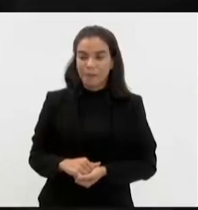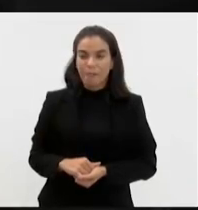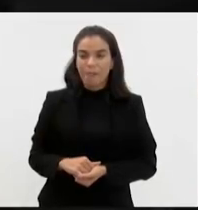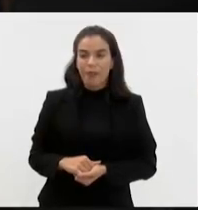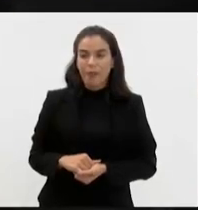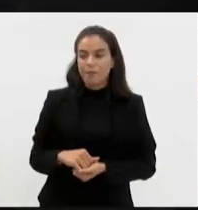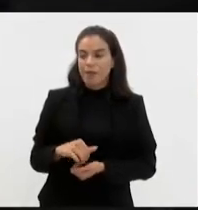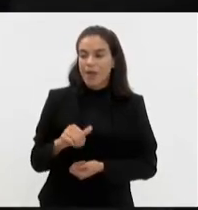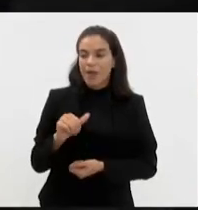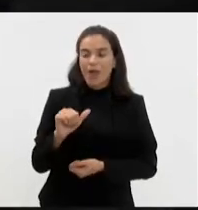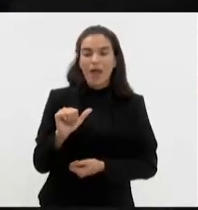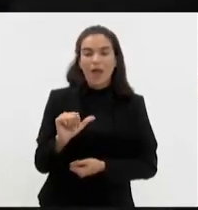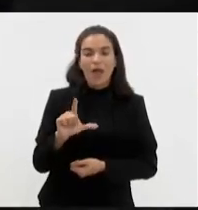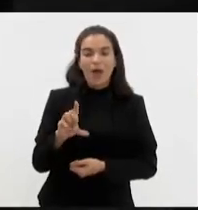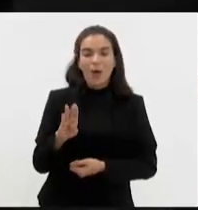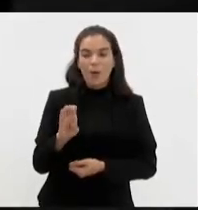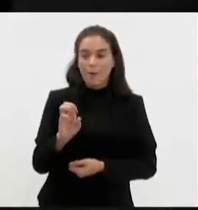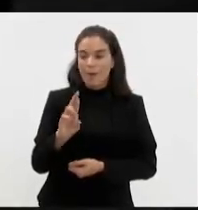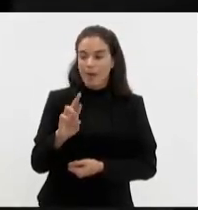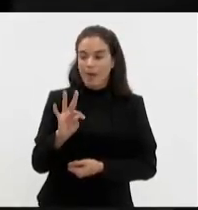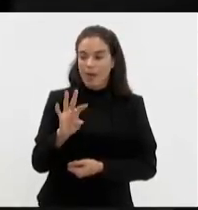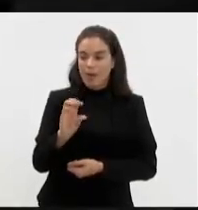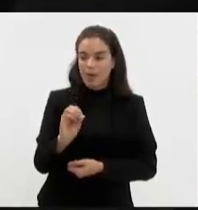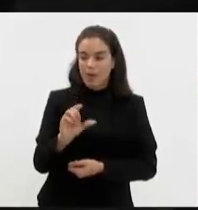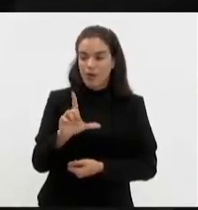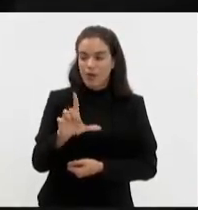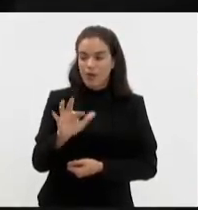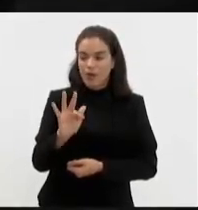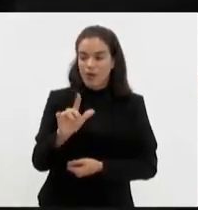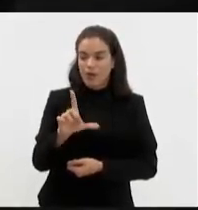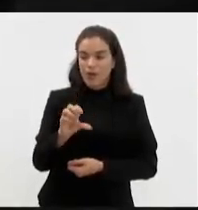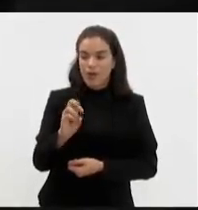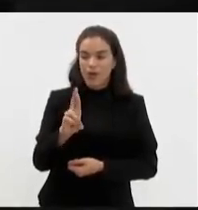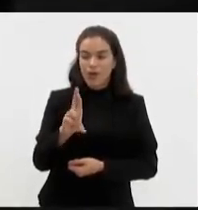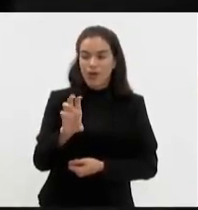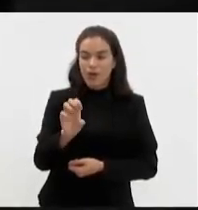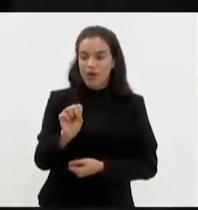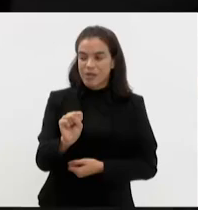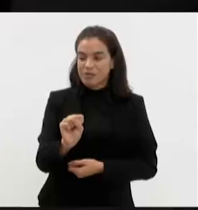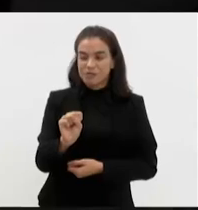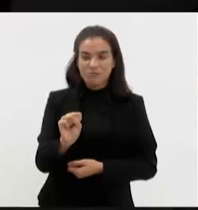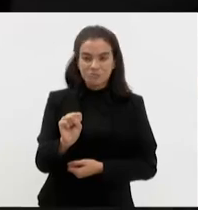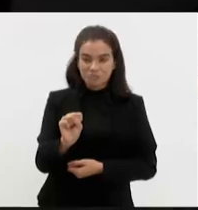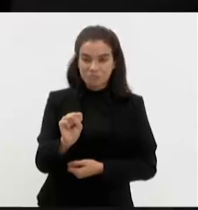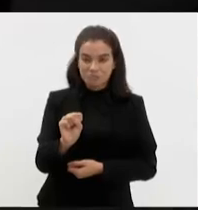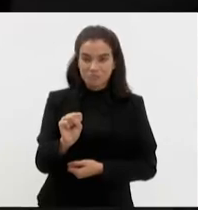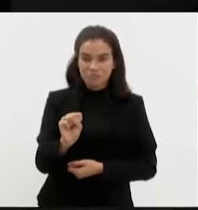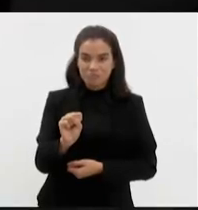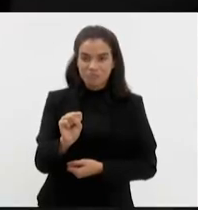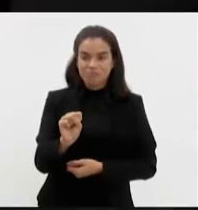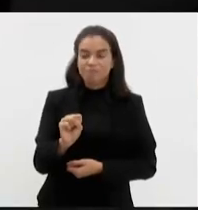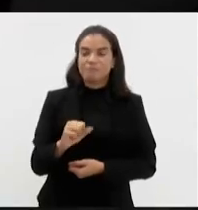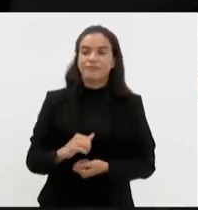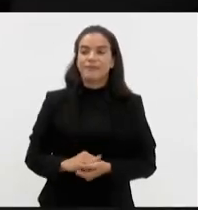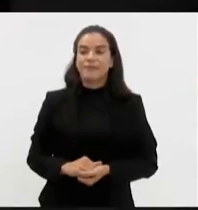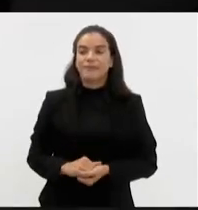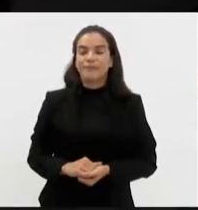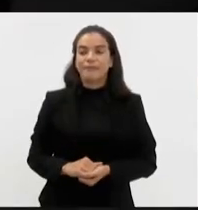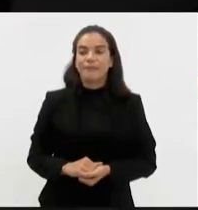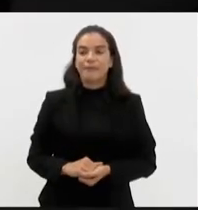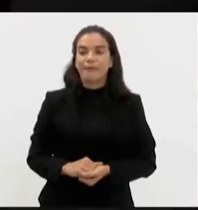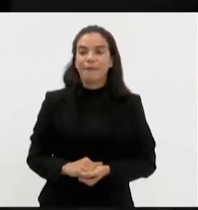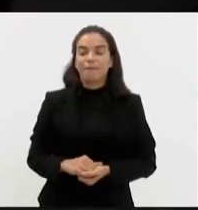flores promotor de justiça ali ao lado do Dr dcio também muito feliz em vê-lo aqui Dr Alberto